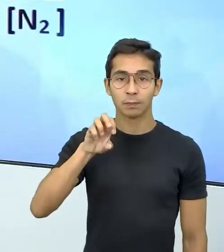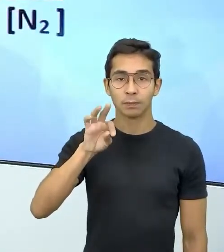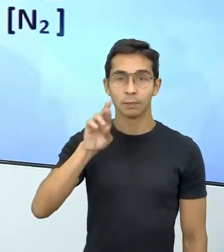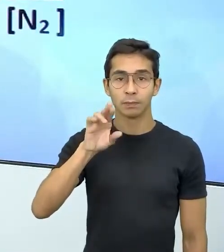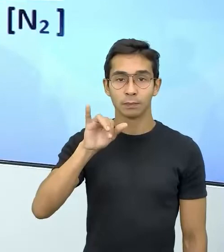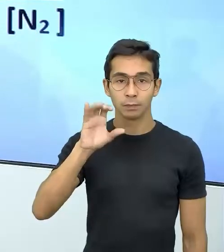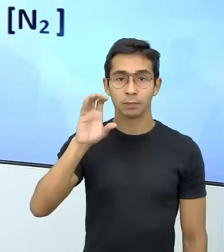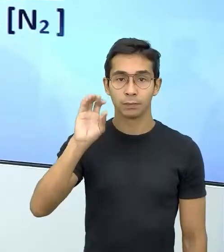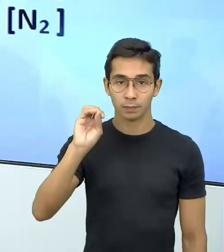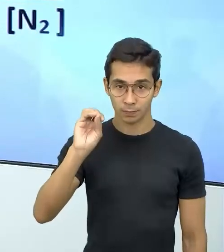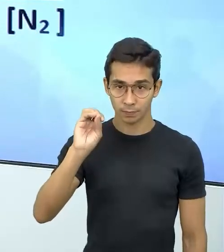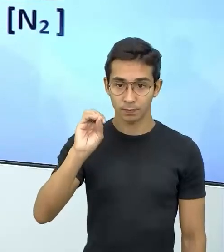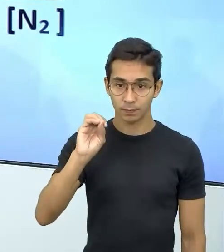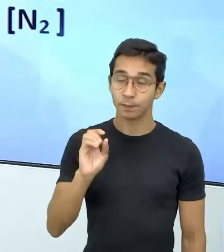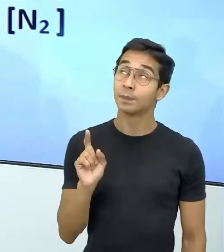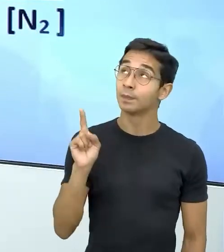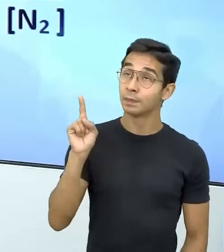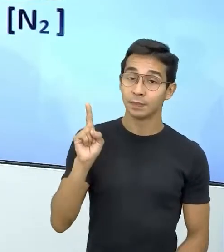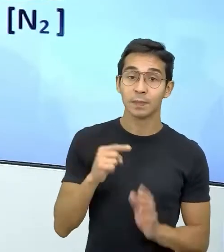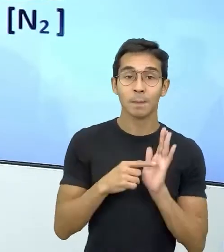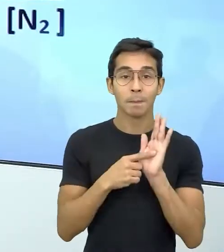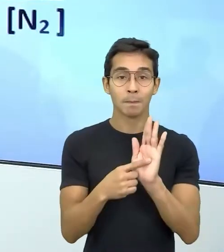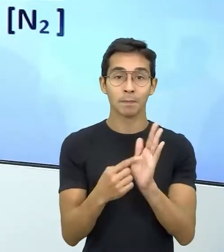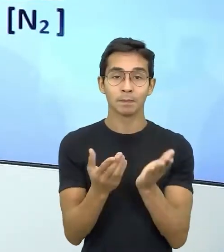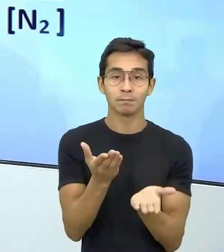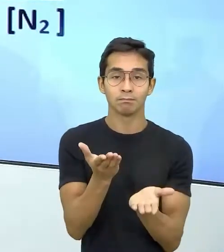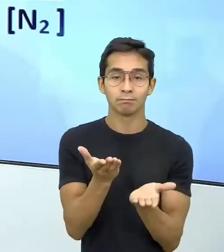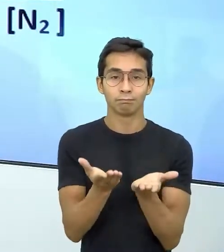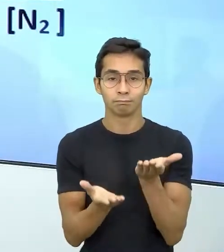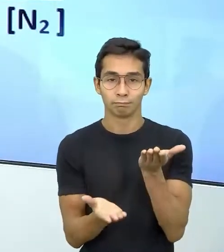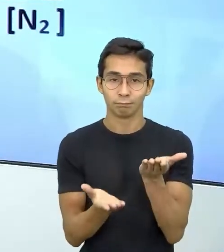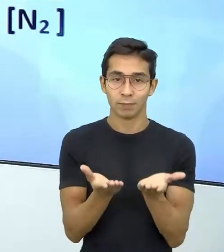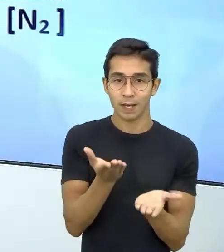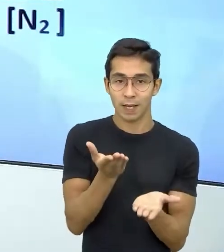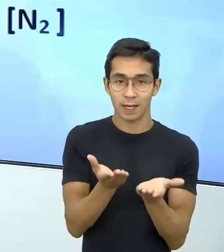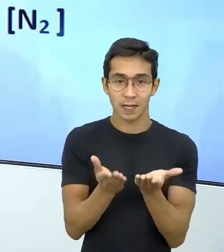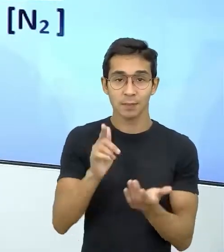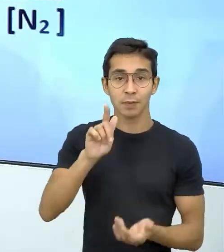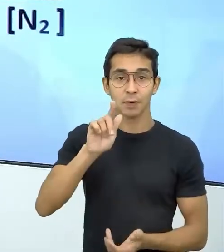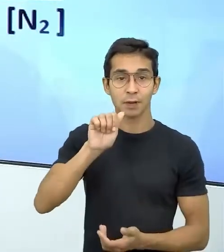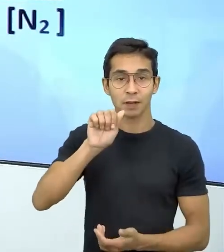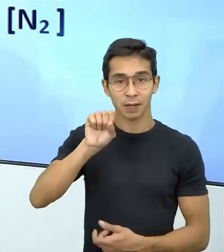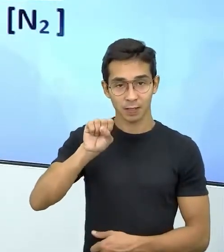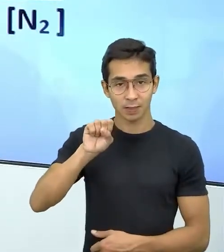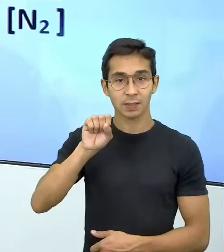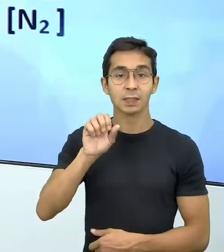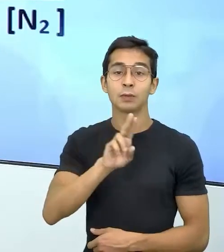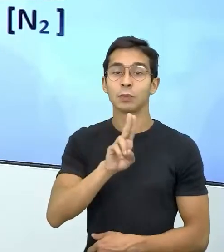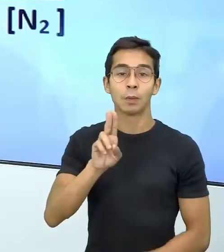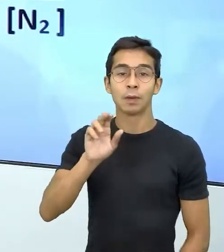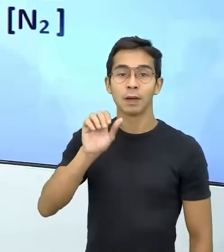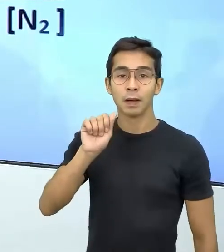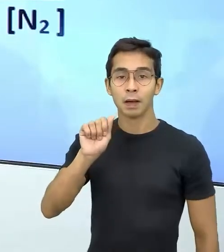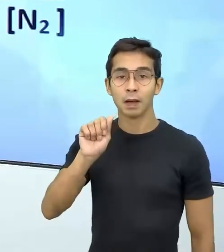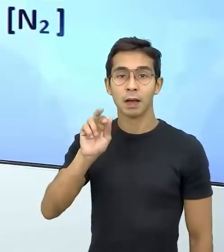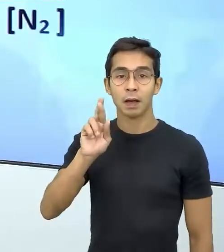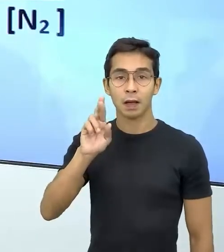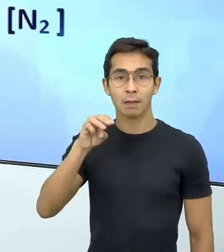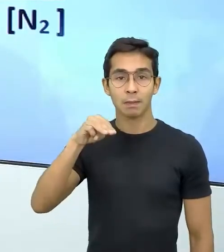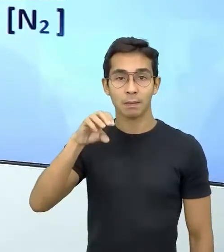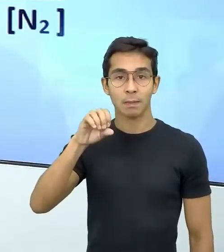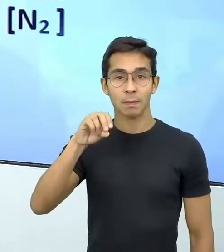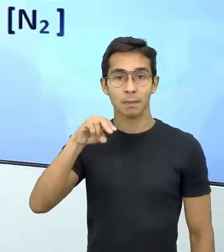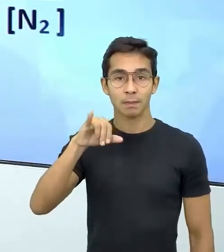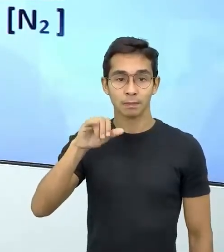que representa a constante de equilíbrio da produção do gás amônia. Então nós temos aqui mais uma vez, para a